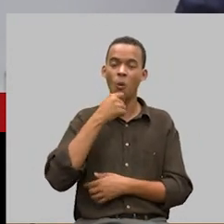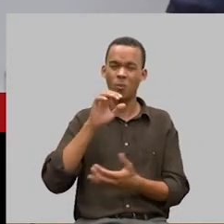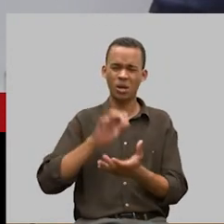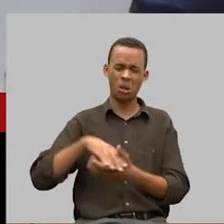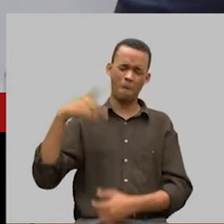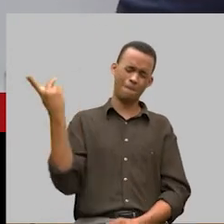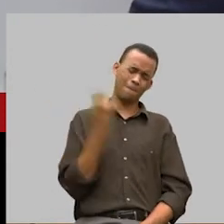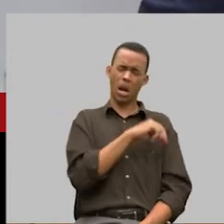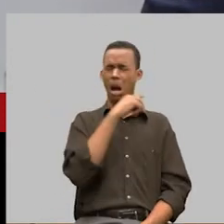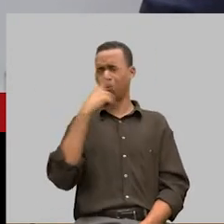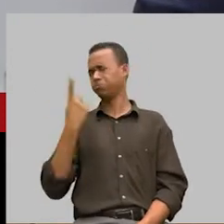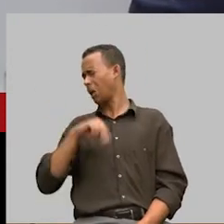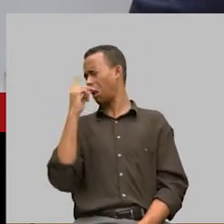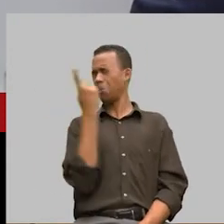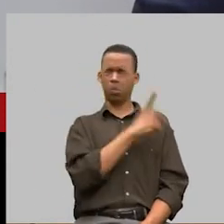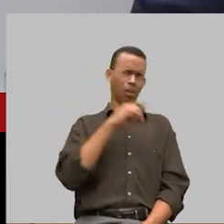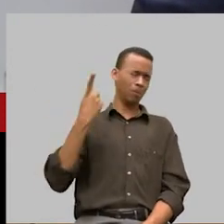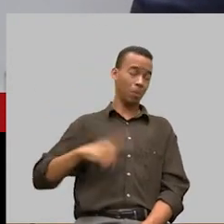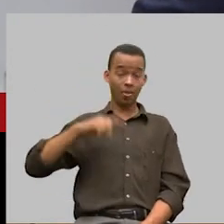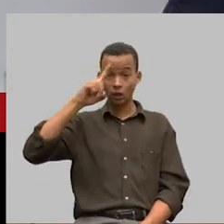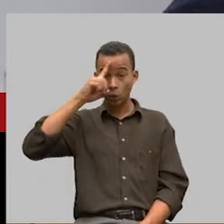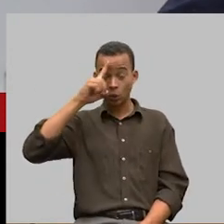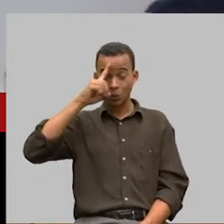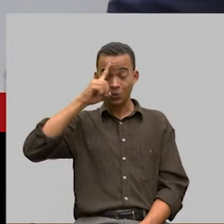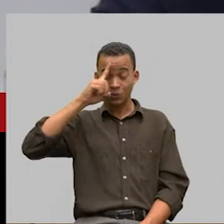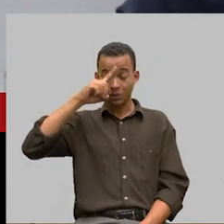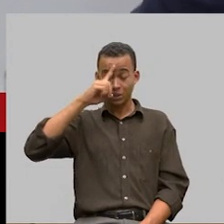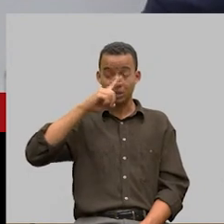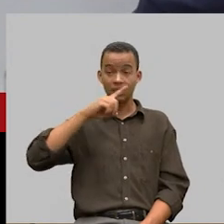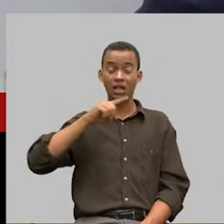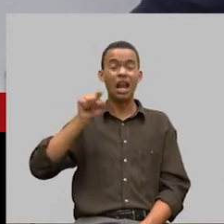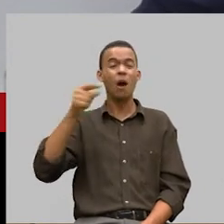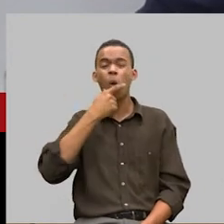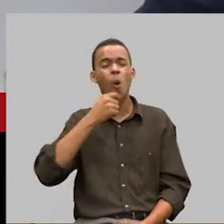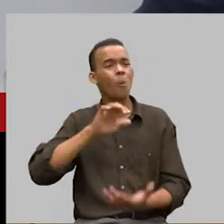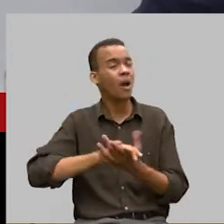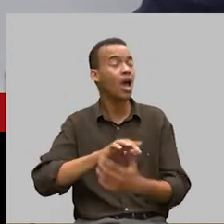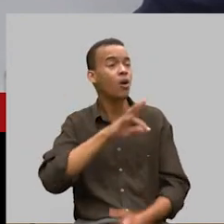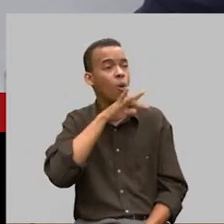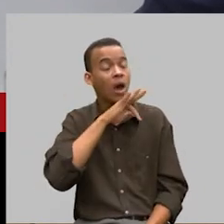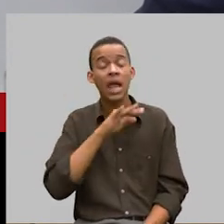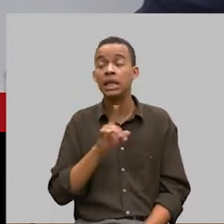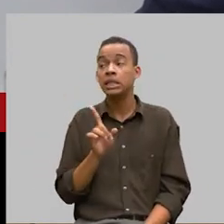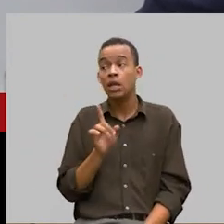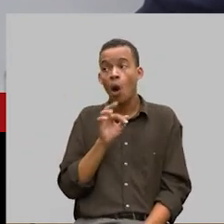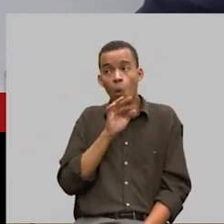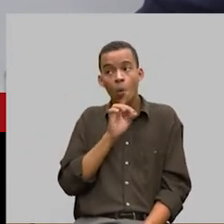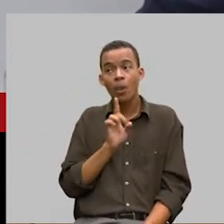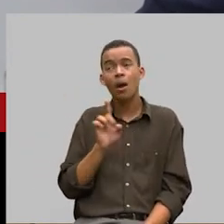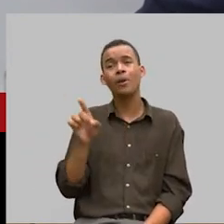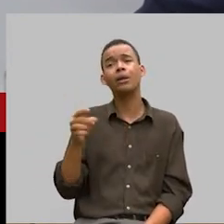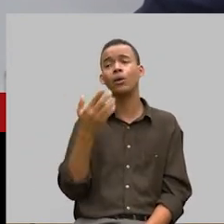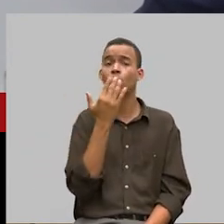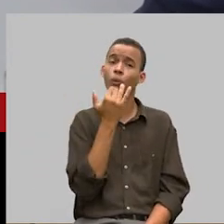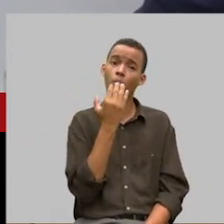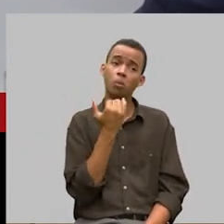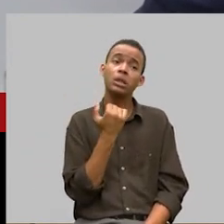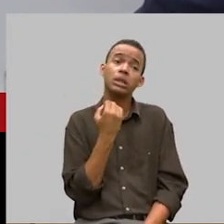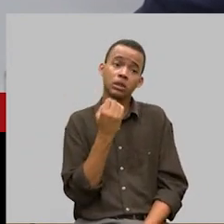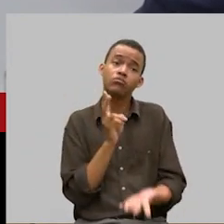percebe é a mesma coisa essa base é um estrupício esse treem não foi discutido com a